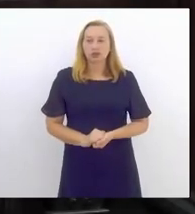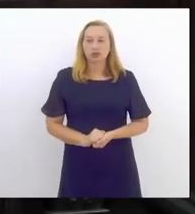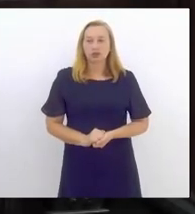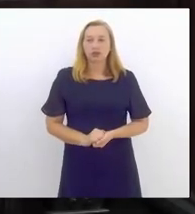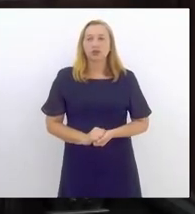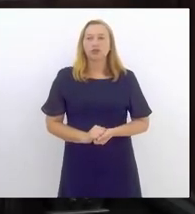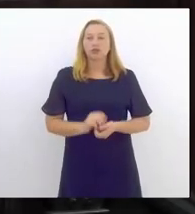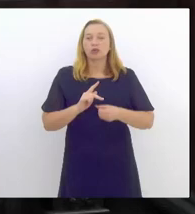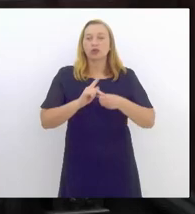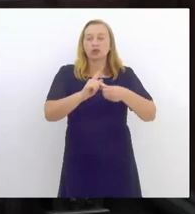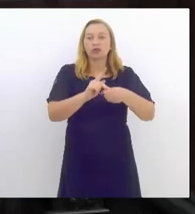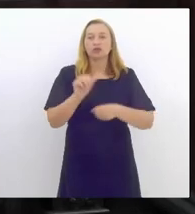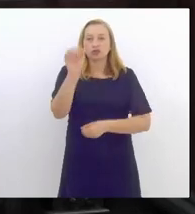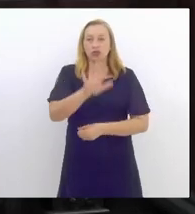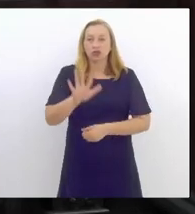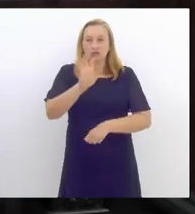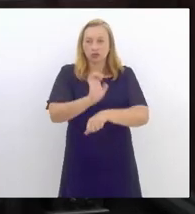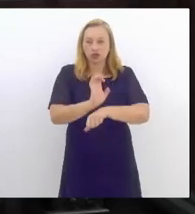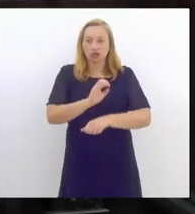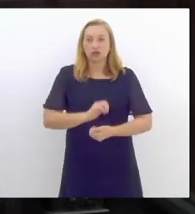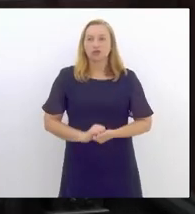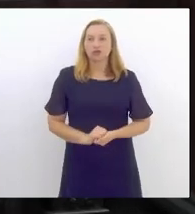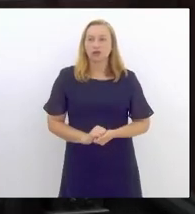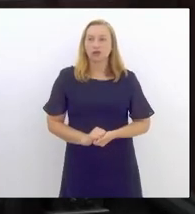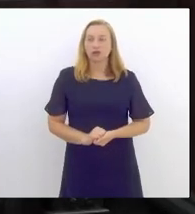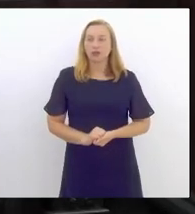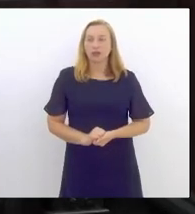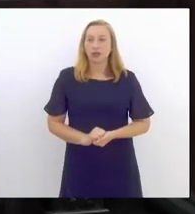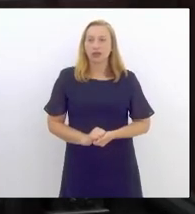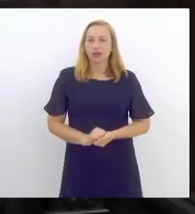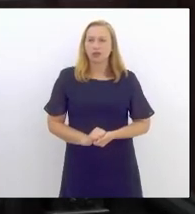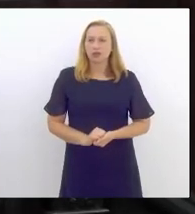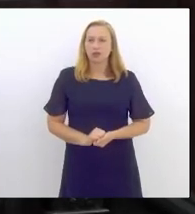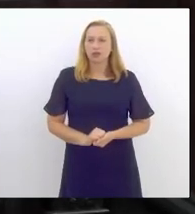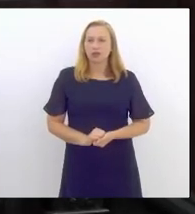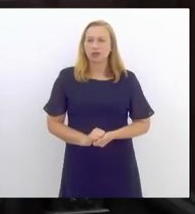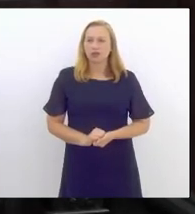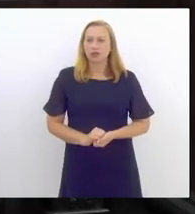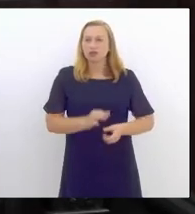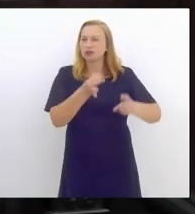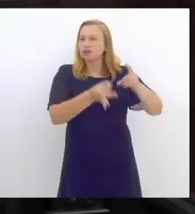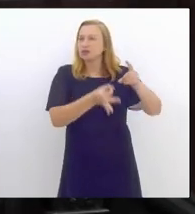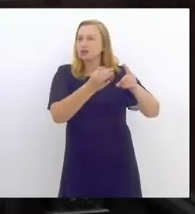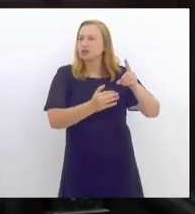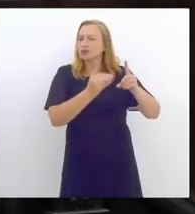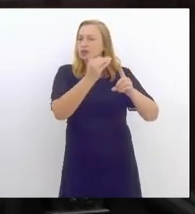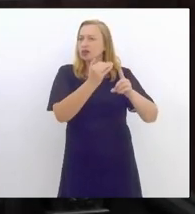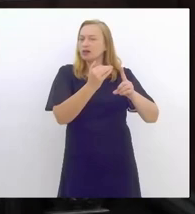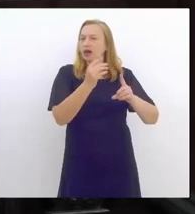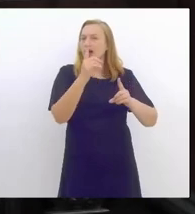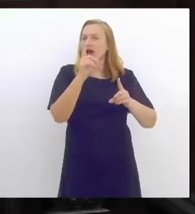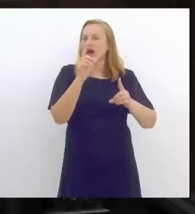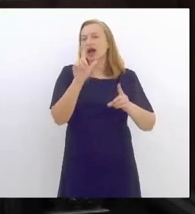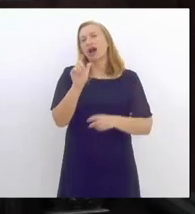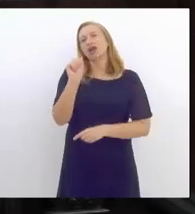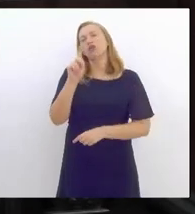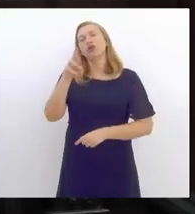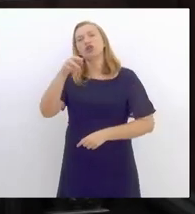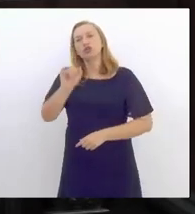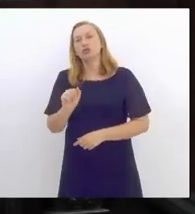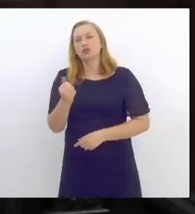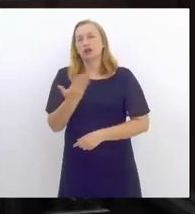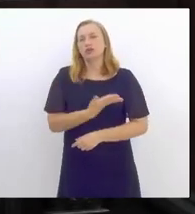procurador-geral do Estado. Também o desembargador Aloísio, amigos e amigas.